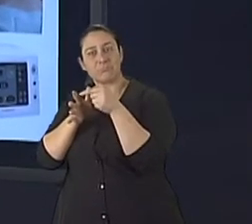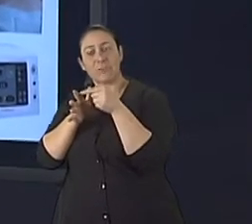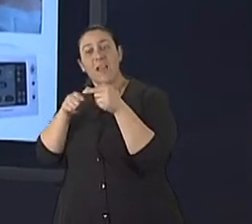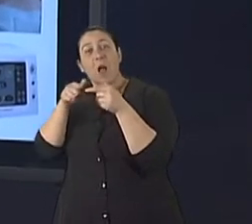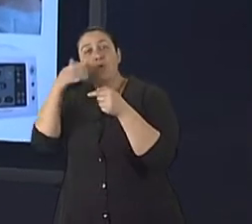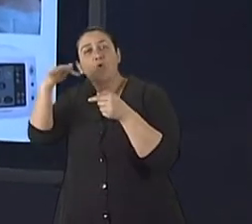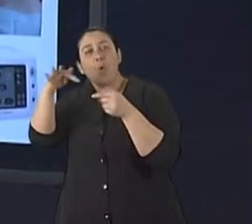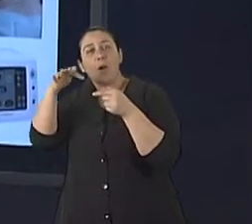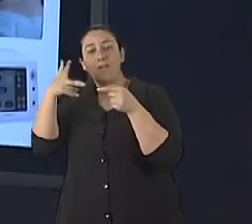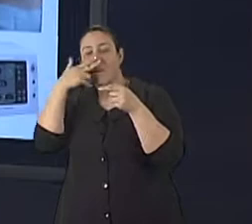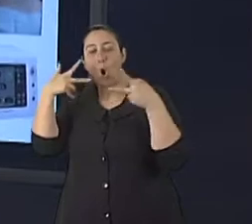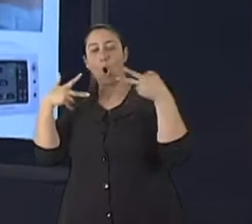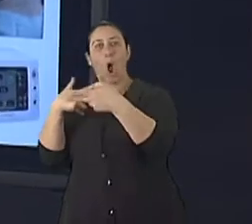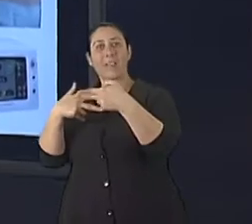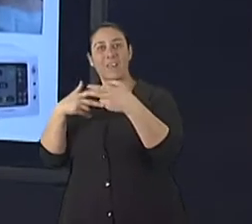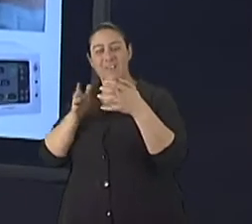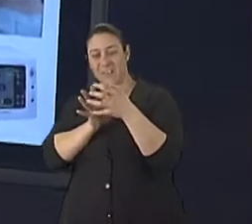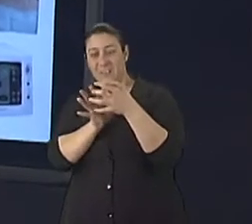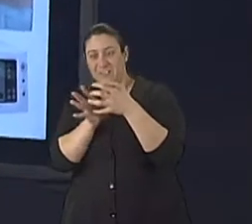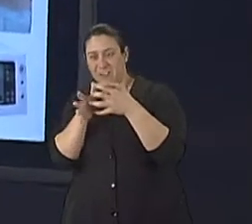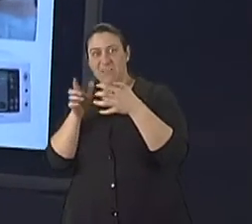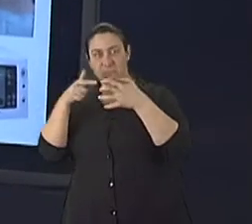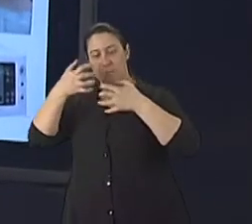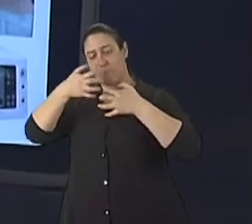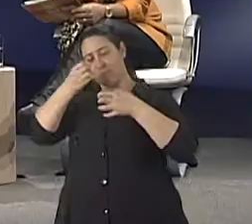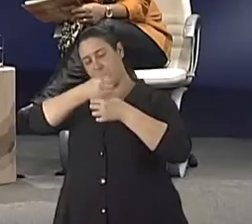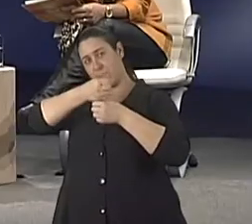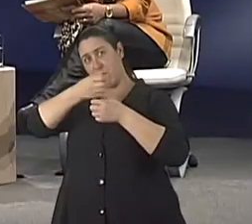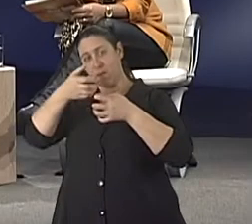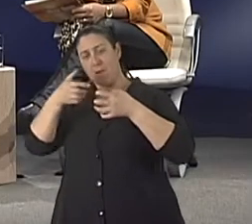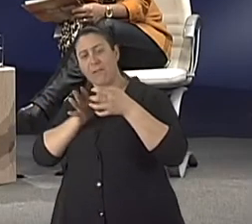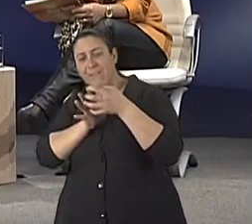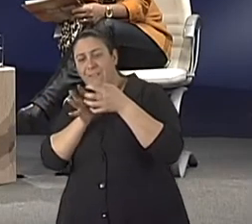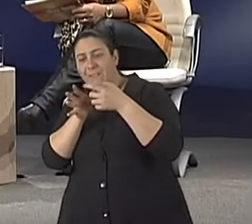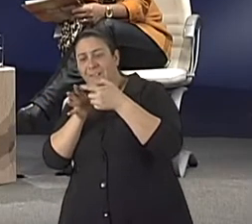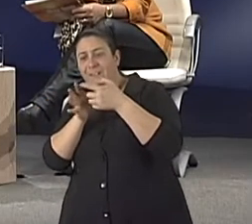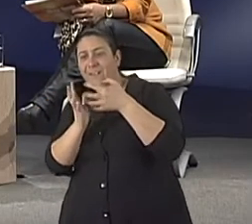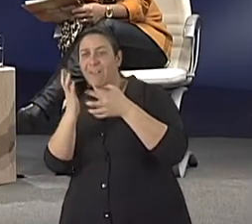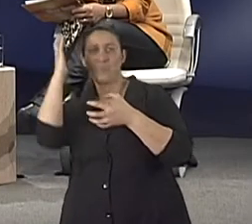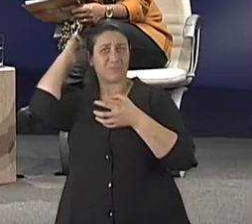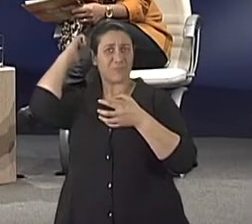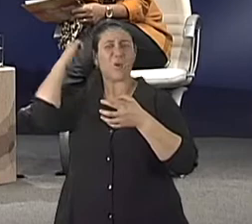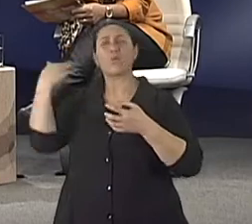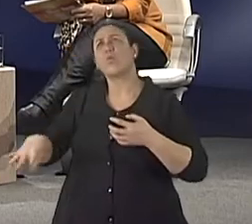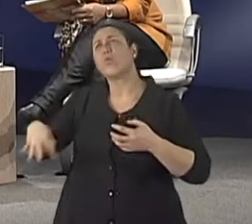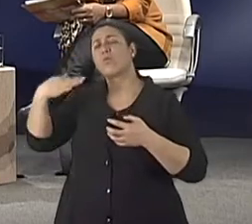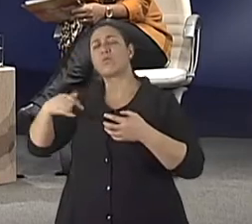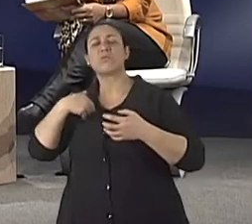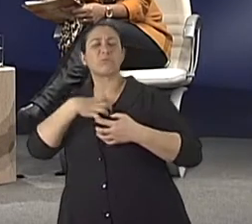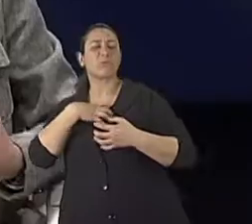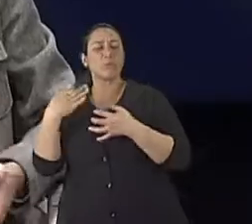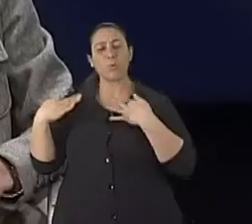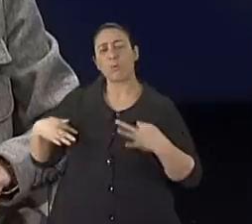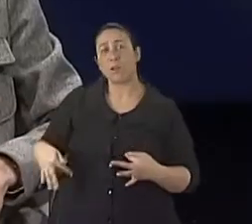cérebro ou seja corta essa corrente todas eram rolando tarde ser corrente alivia se a dor o problema permanece mas